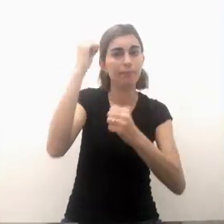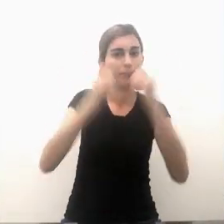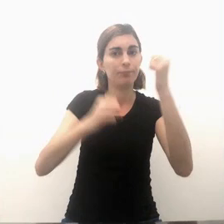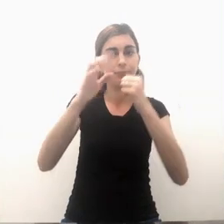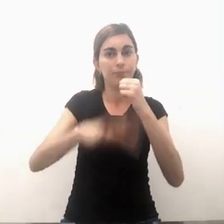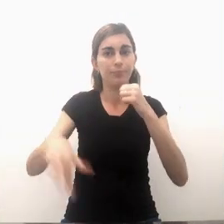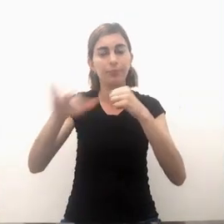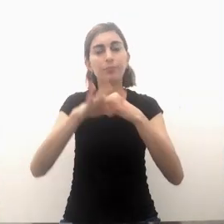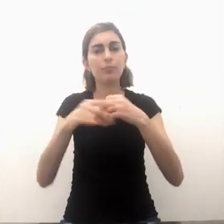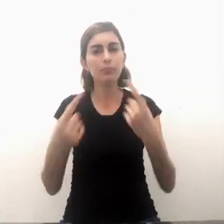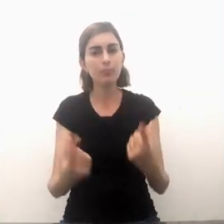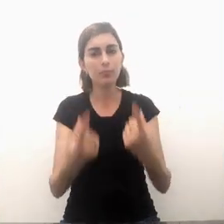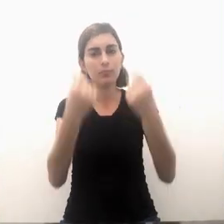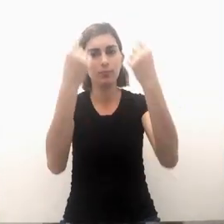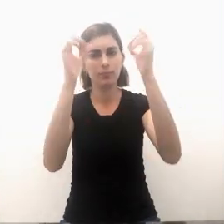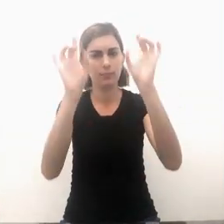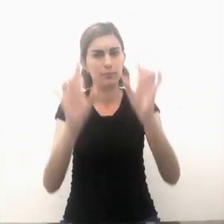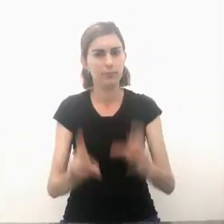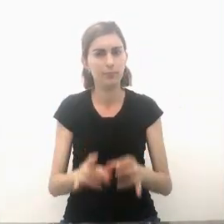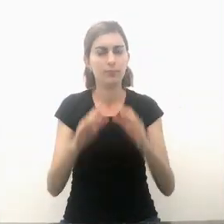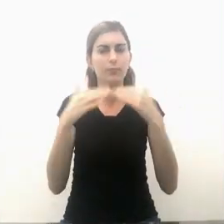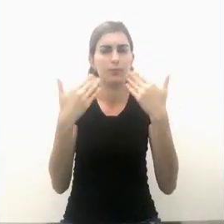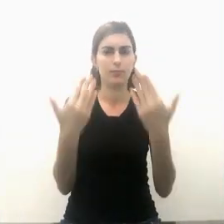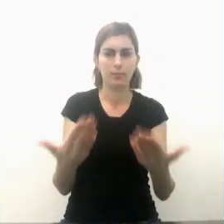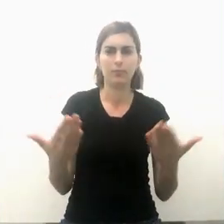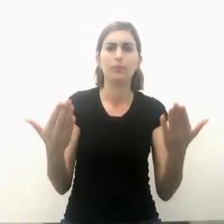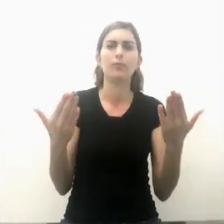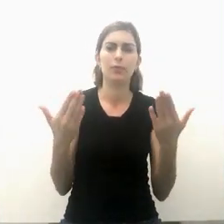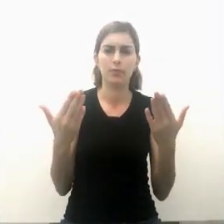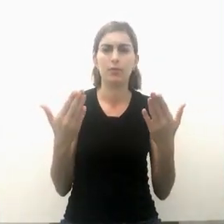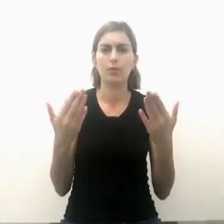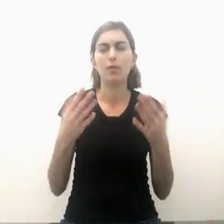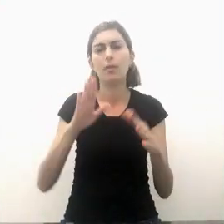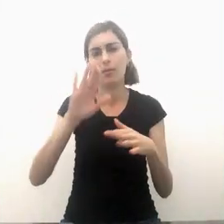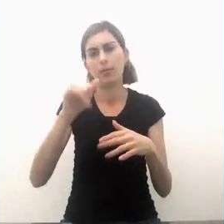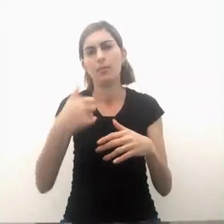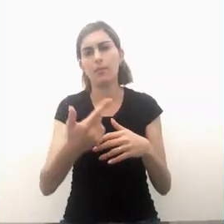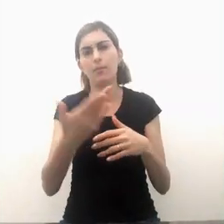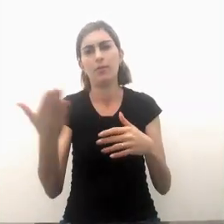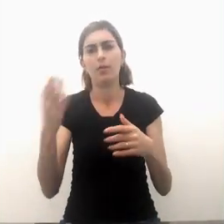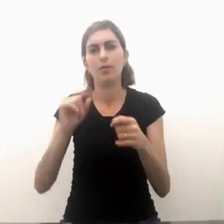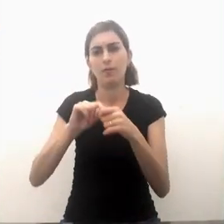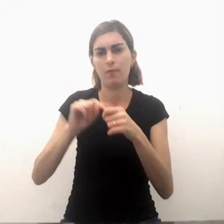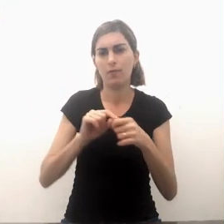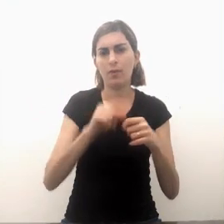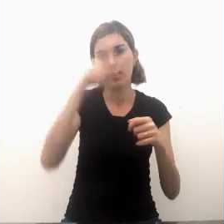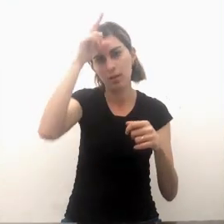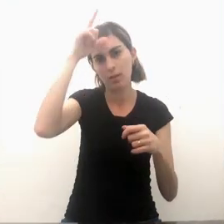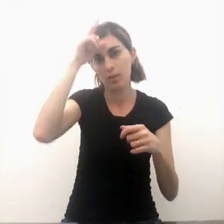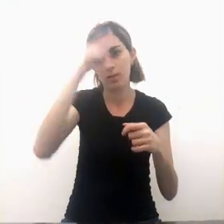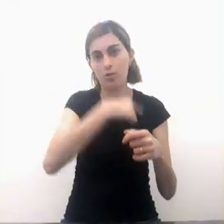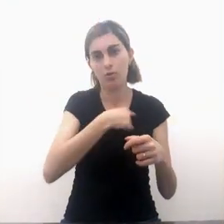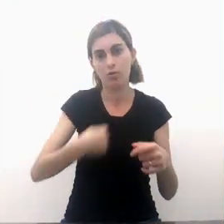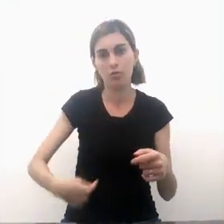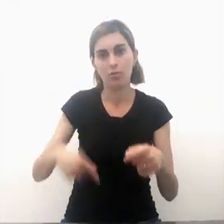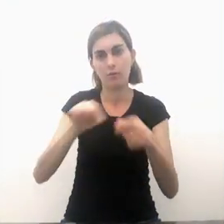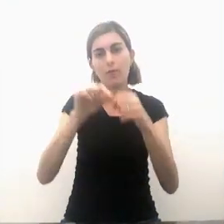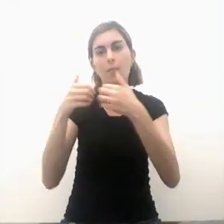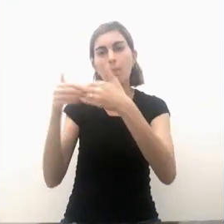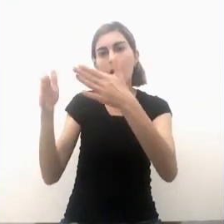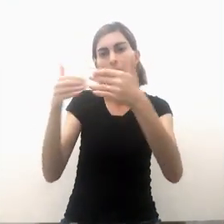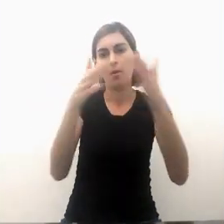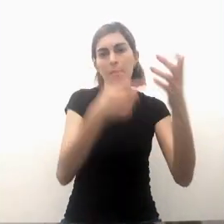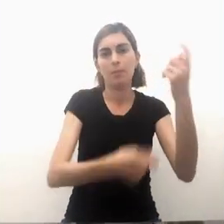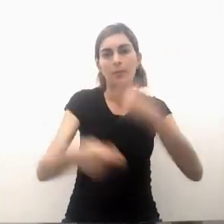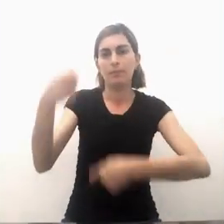gente? Então, as zonas econômicas especiais foram as benfeitorias, né, que esse líder chinês fez, que abriu